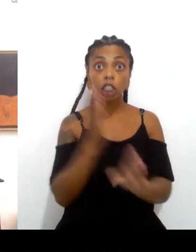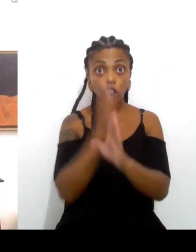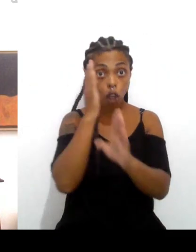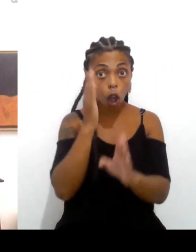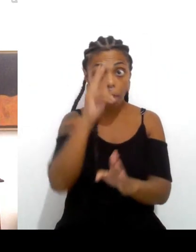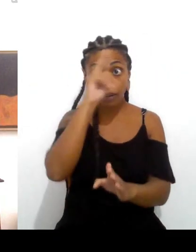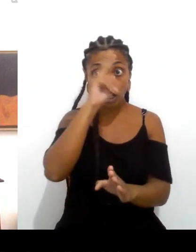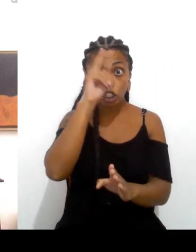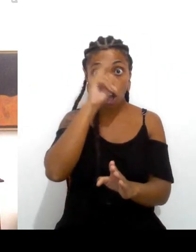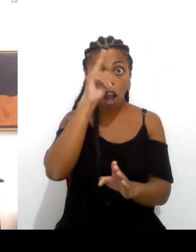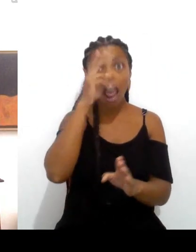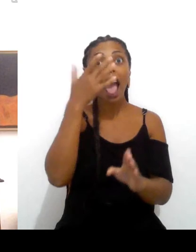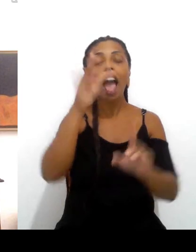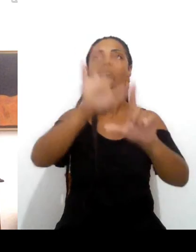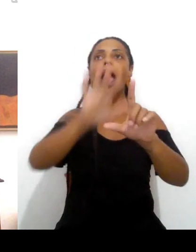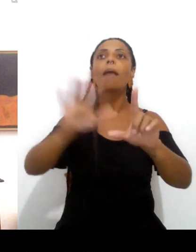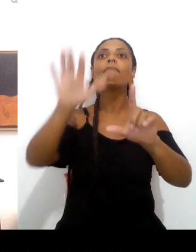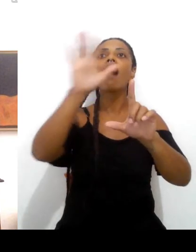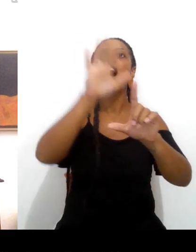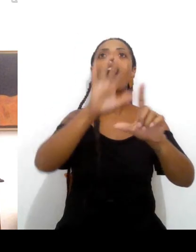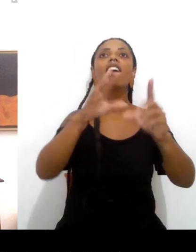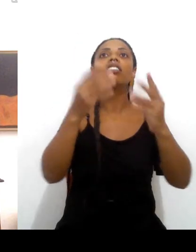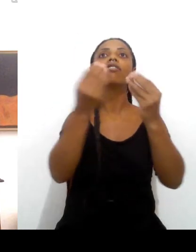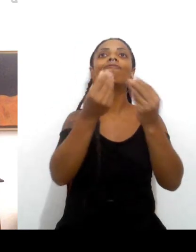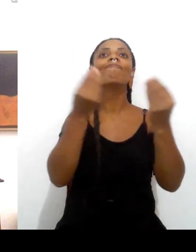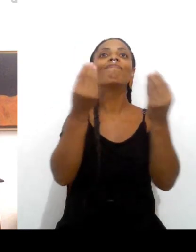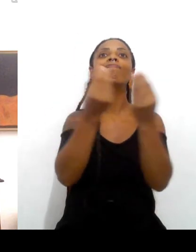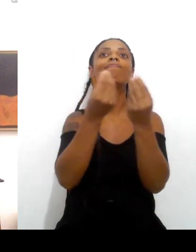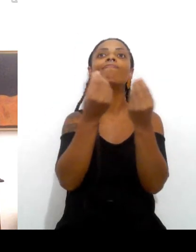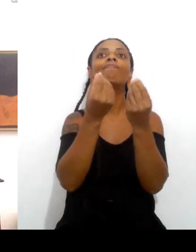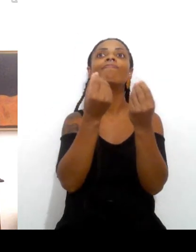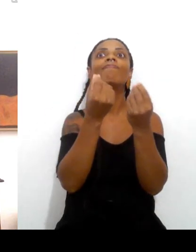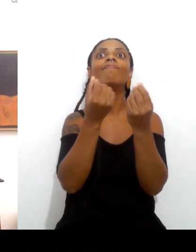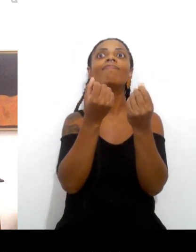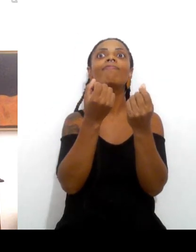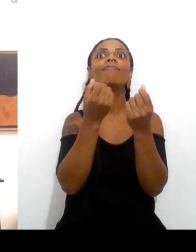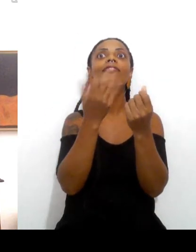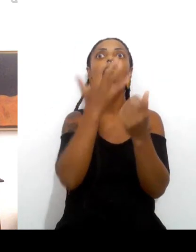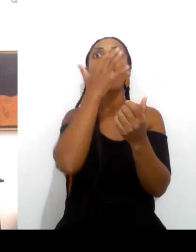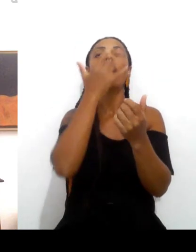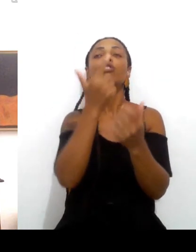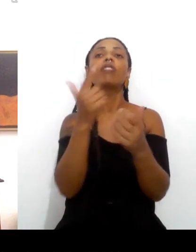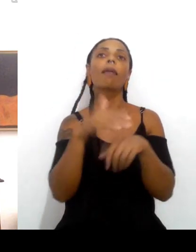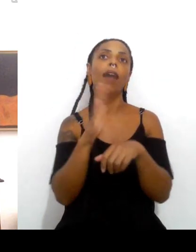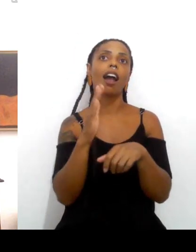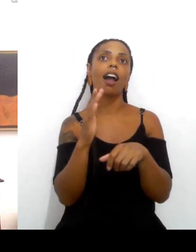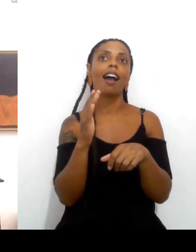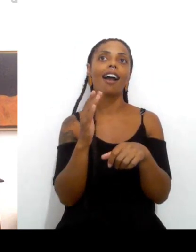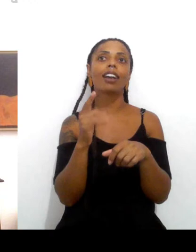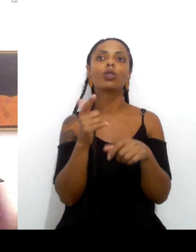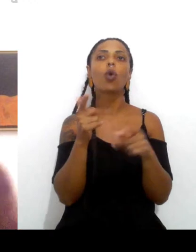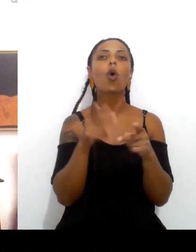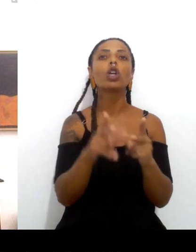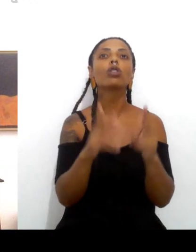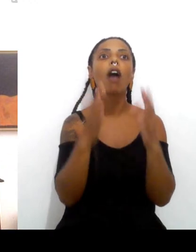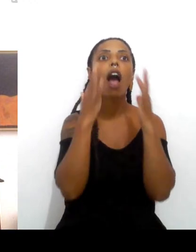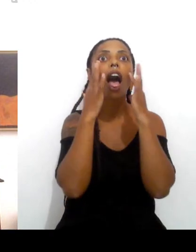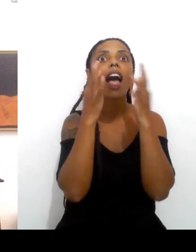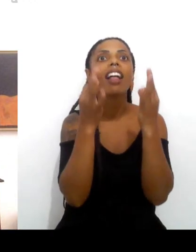a imagem Acaba Porque não continua guardando não consegue manter a atenção